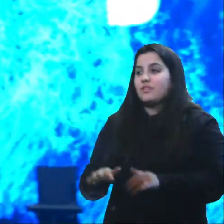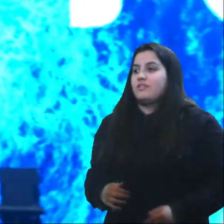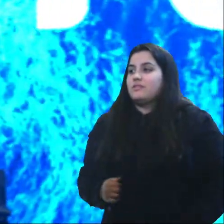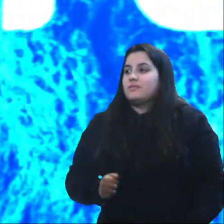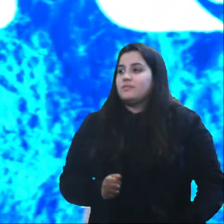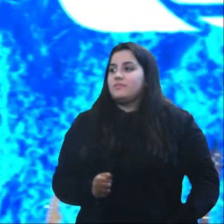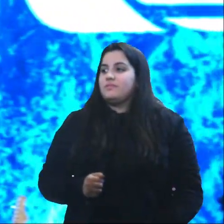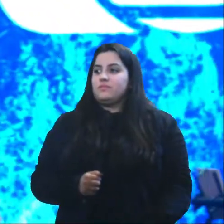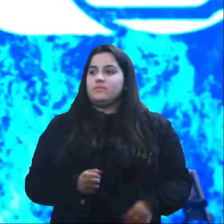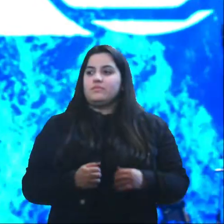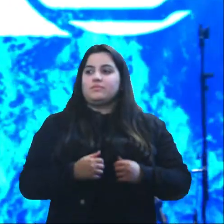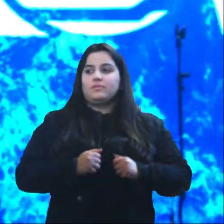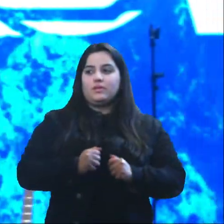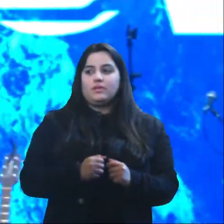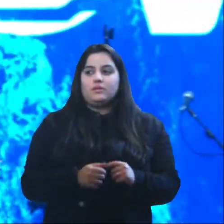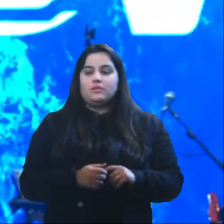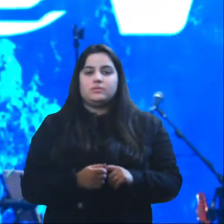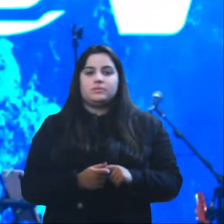e aí,